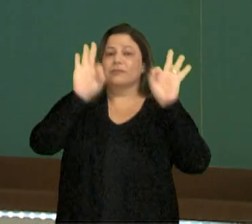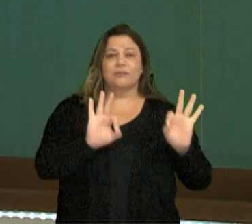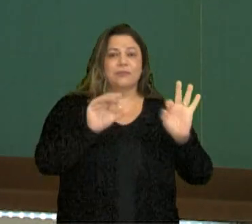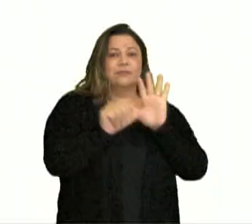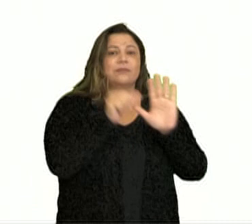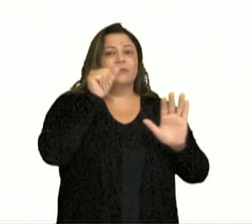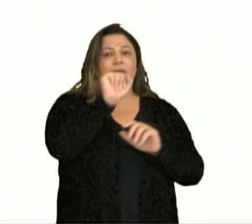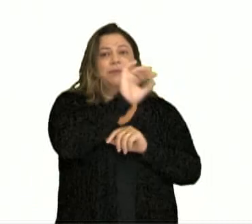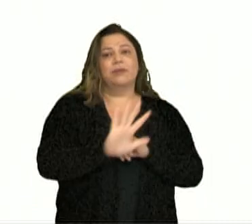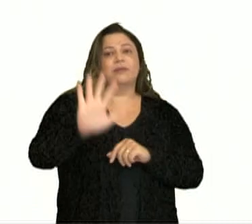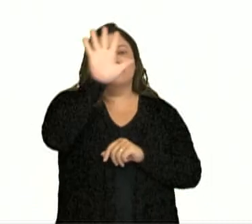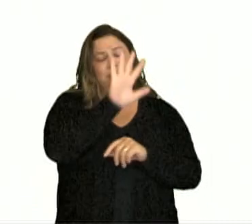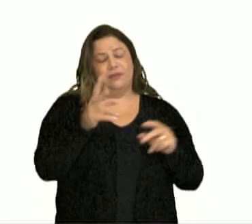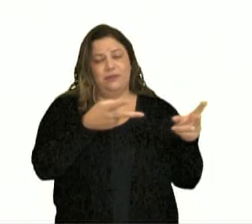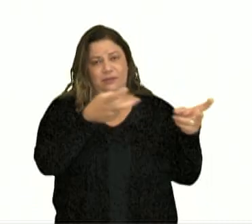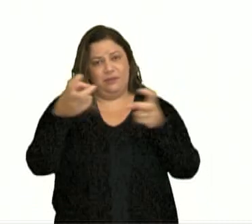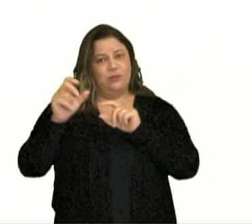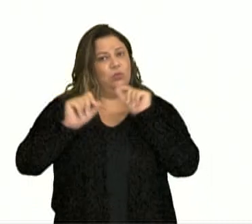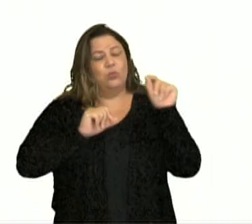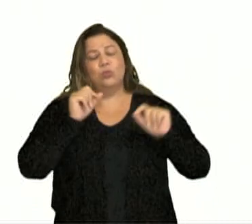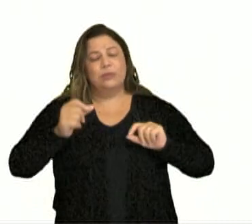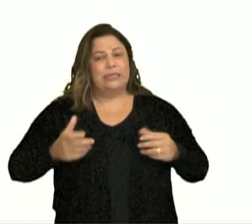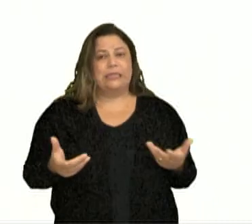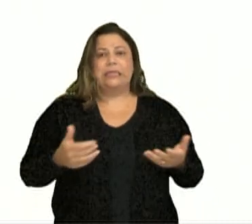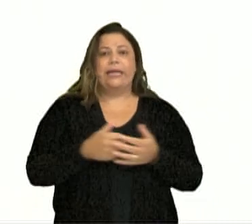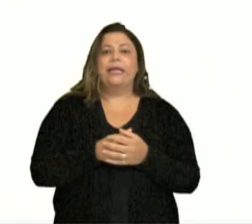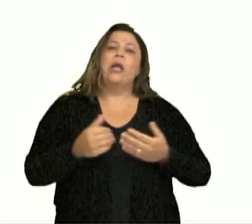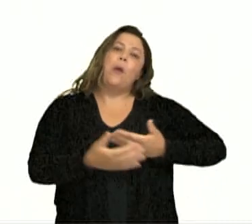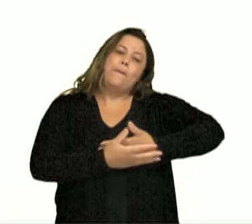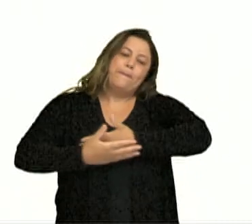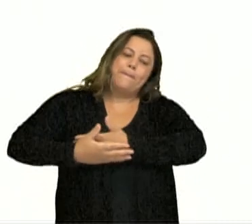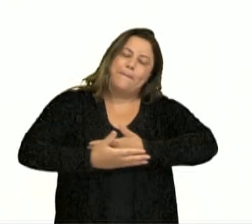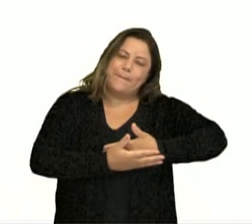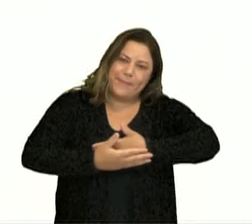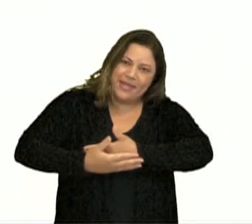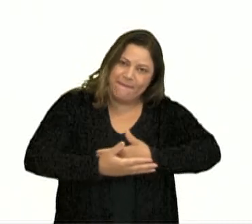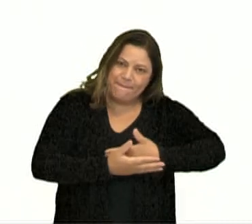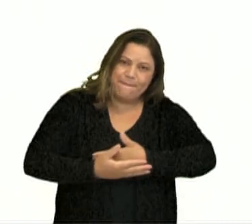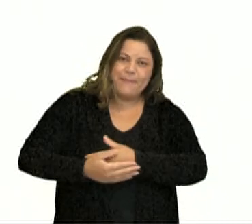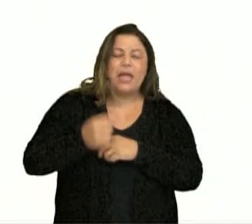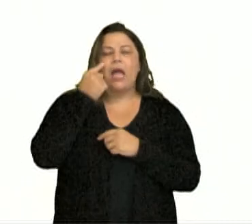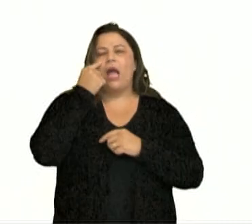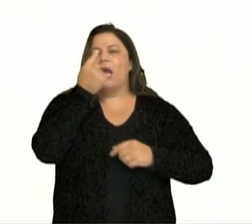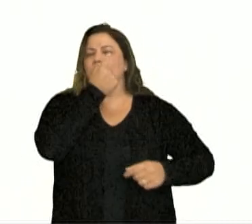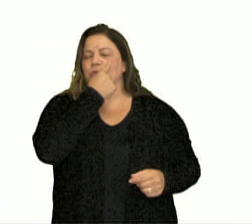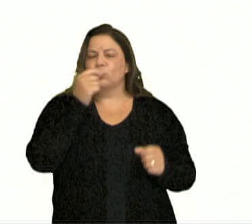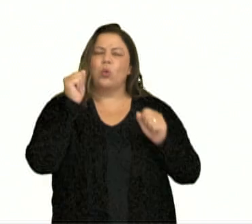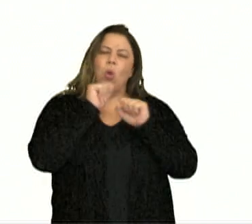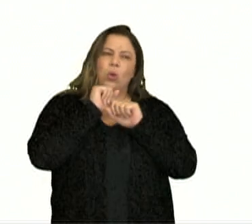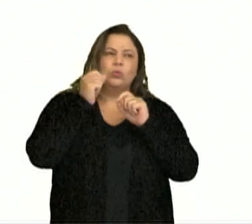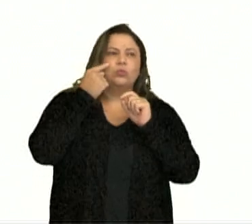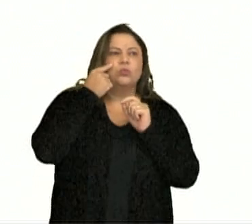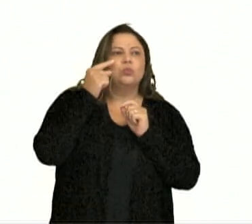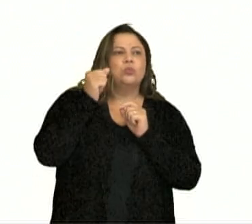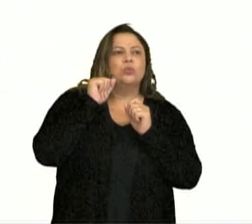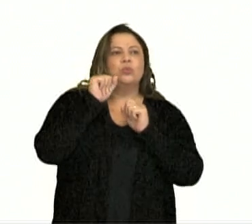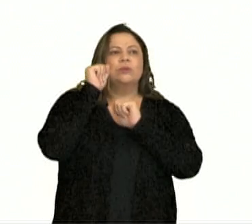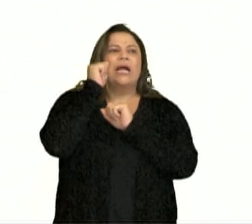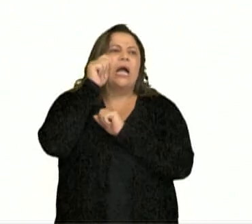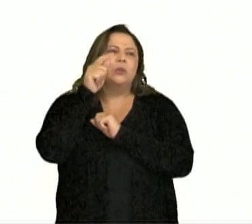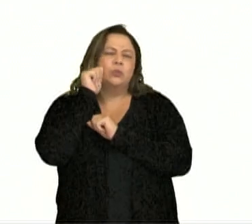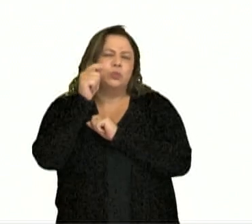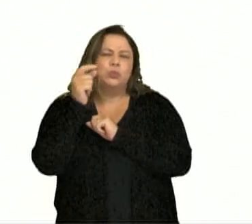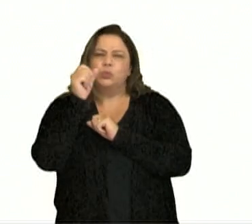a imagem. Então, o que a gente tem nessa imagem? Um bebê de olhos claros, cabelinho